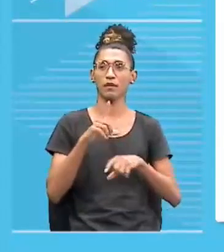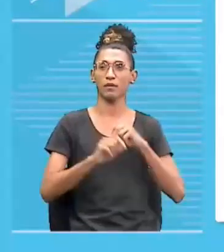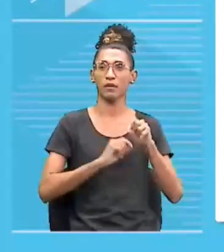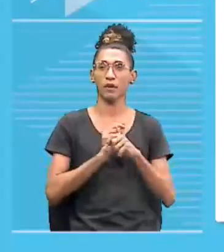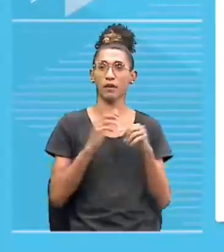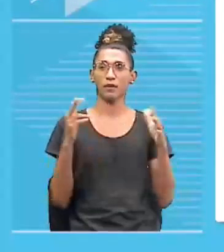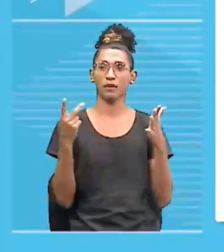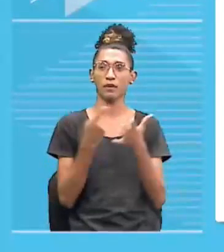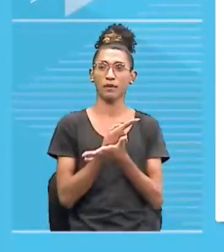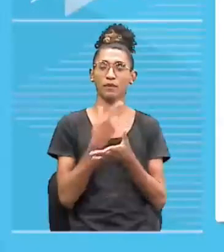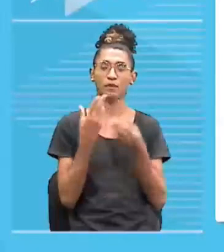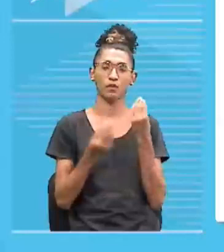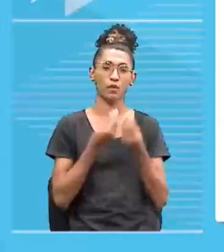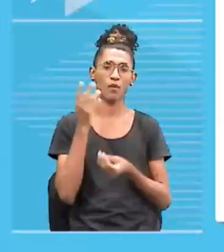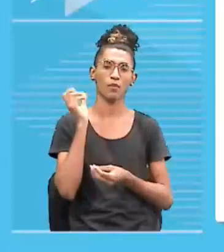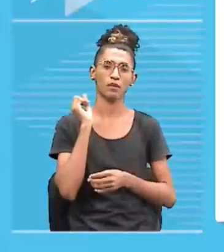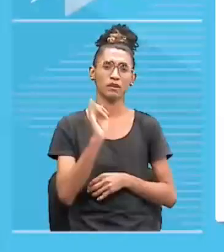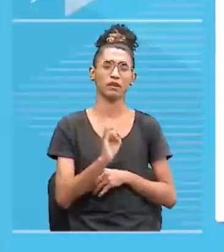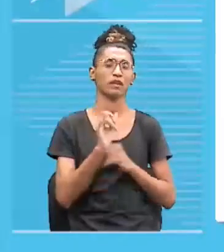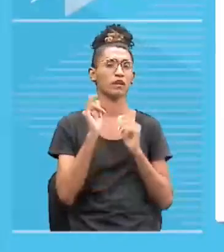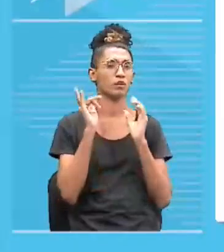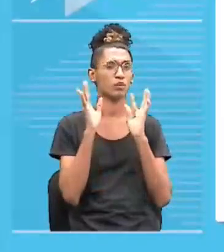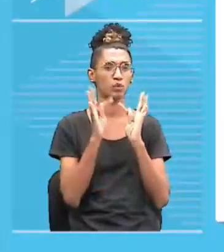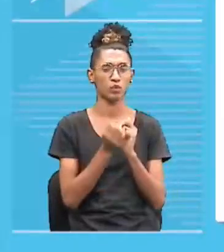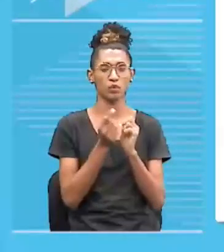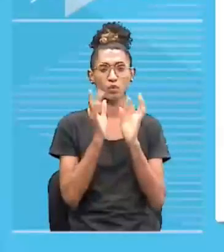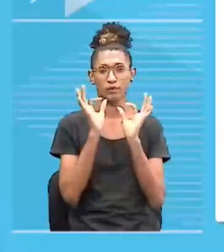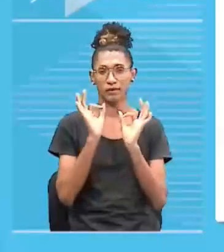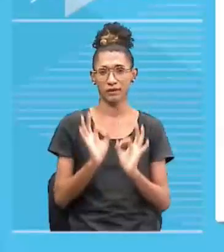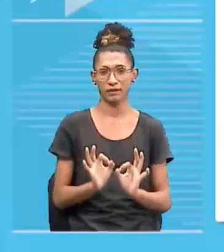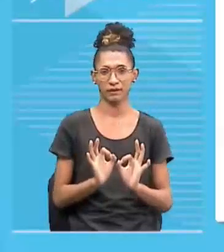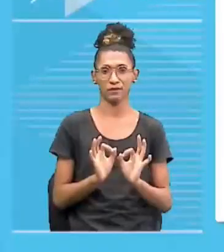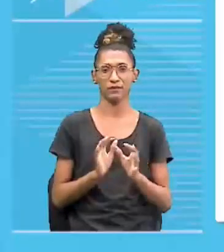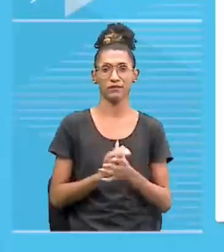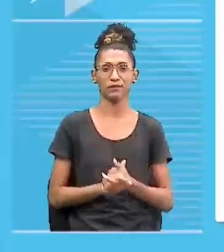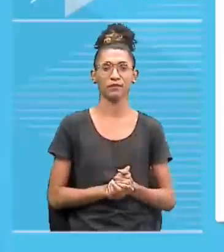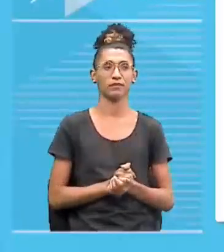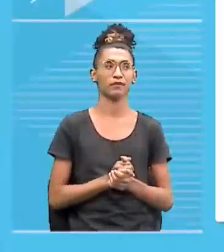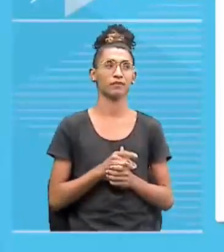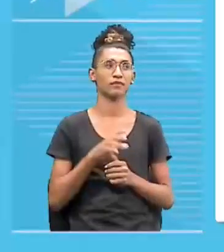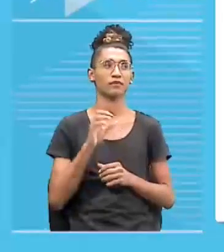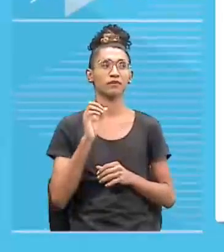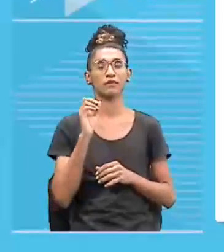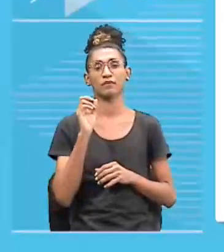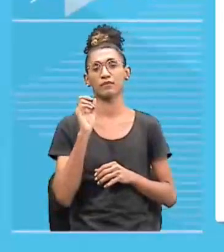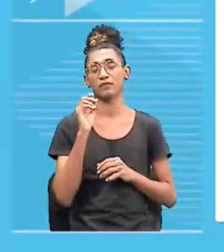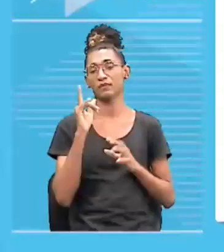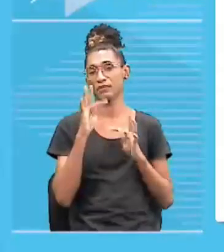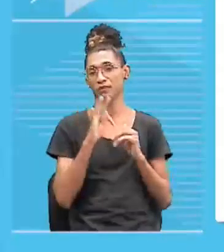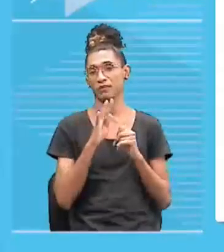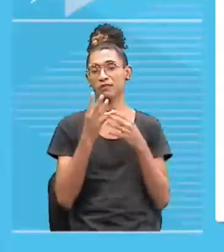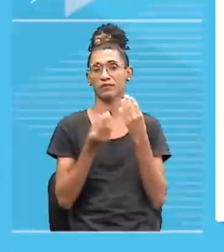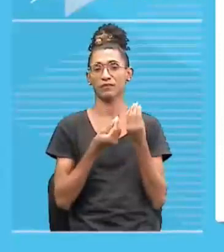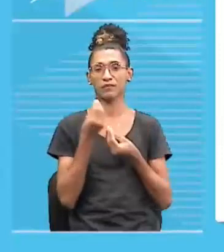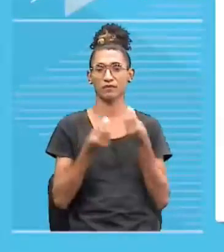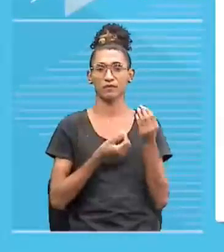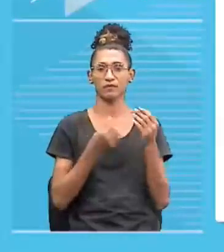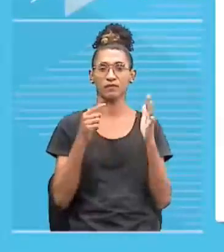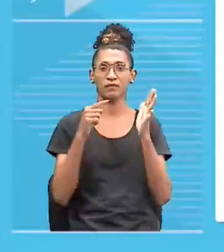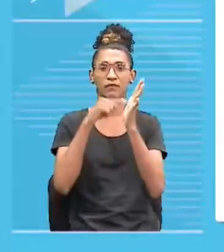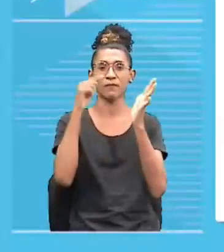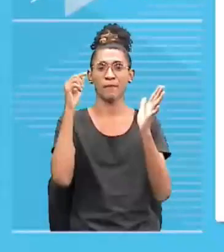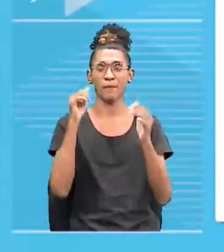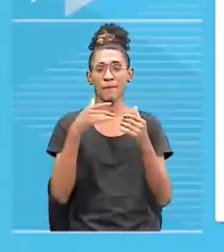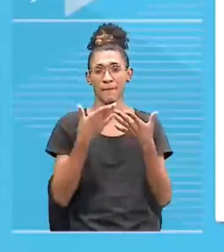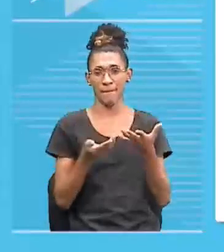dessas máquinas, se está tudo funcionando corretamente. E tudo a um clique, tá certo?